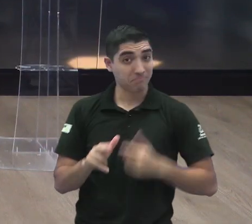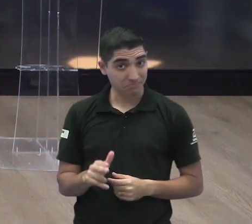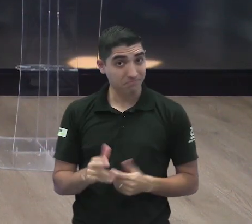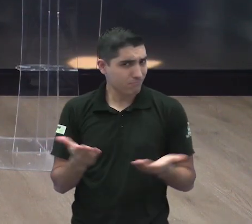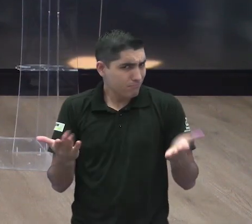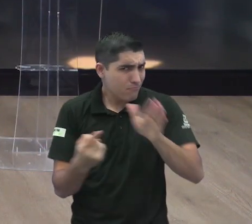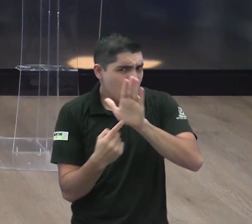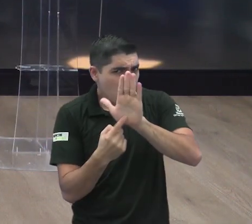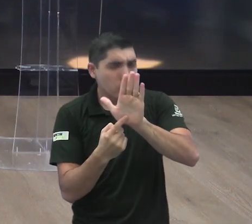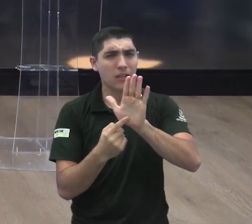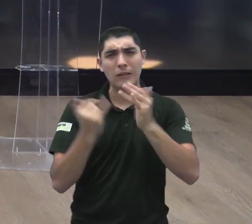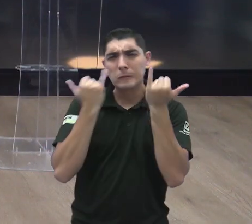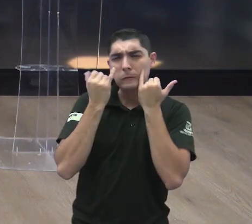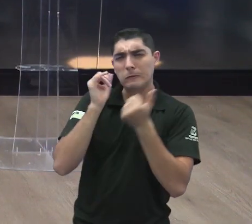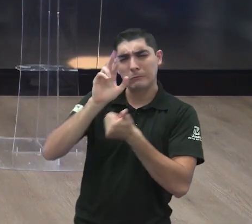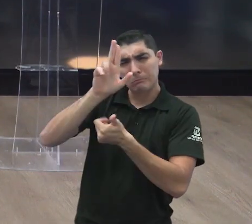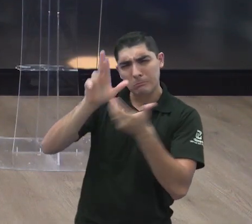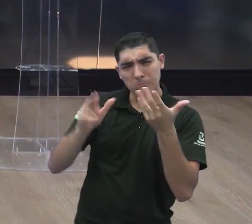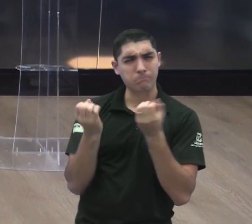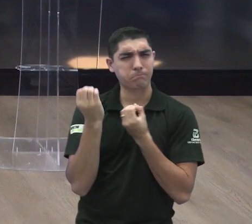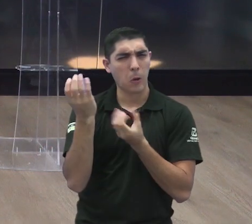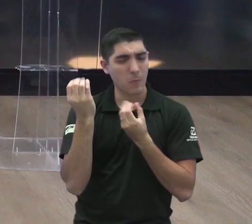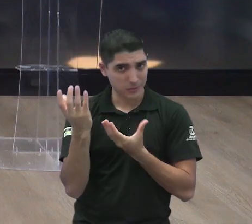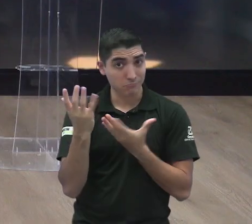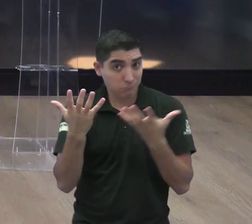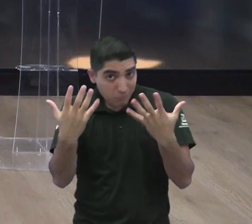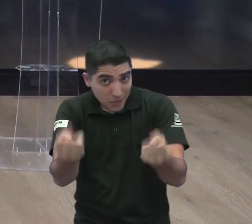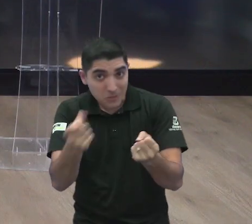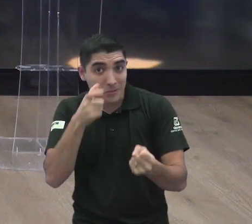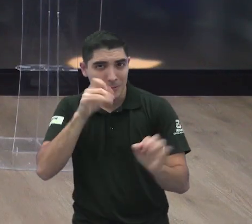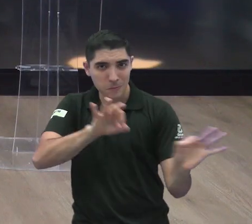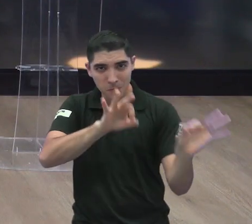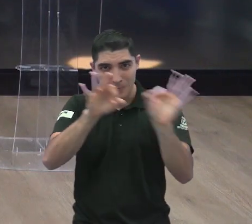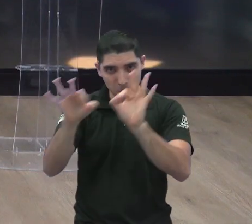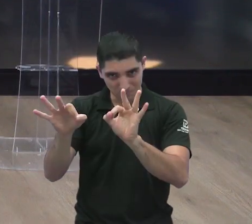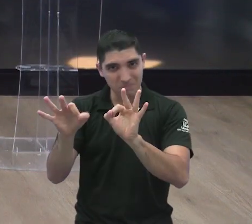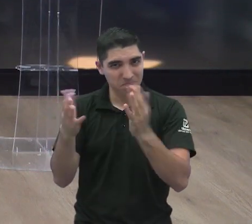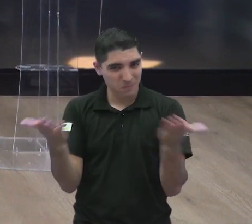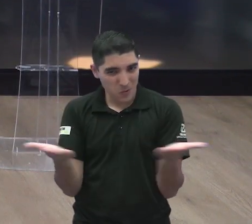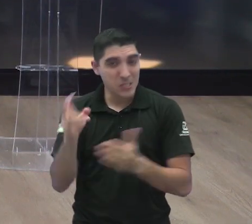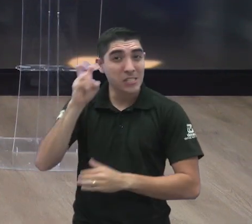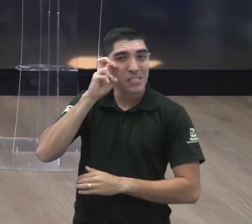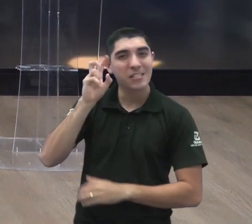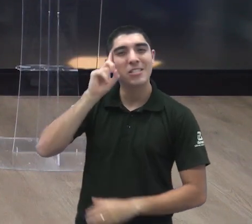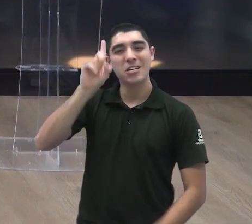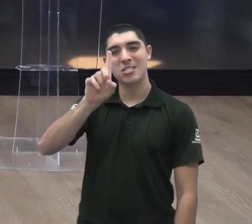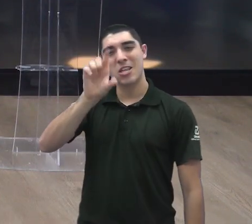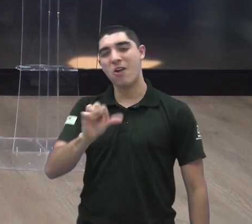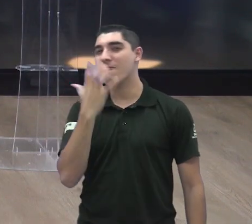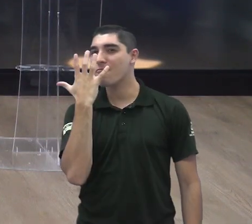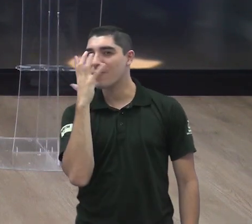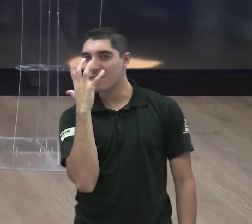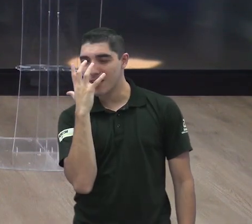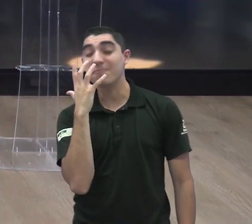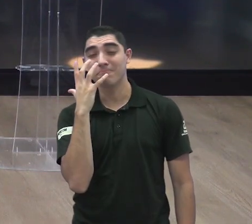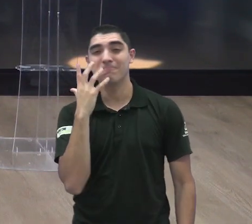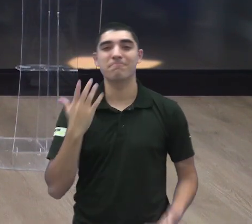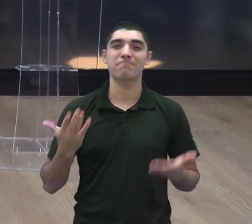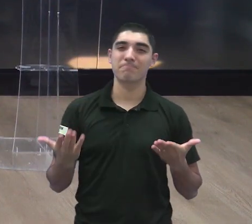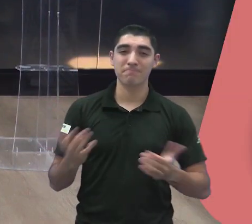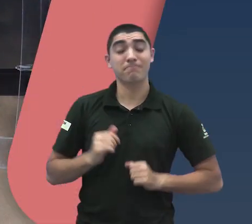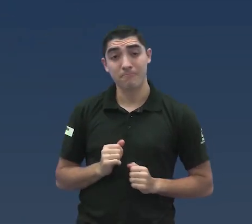dos Campos. Aqui você fica muito bem informado. Então vamos aos destaques desta quinta-feira, 19 de fevereiro